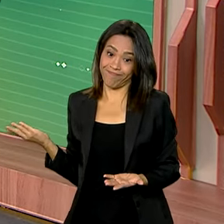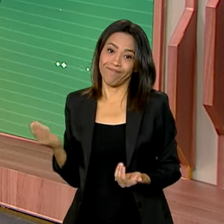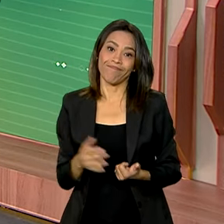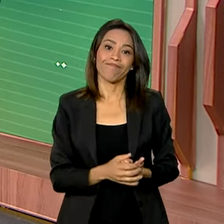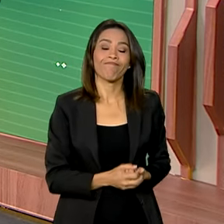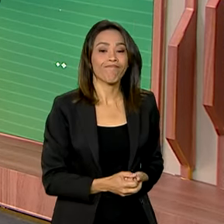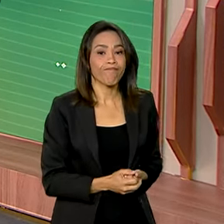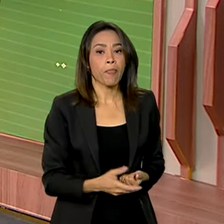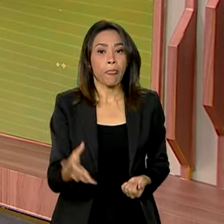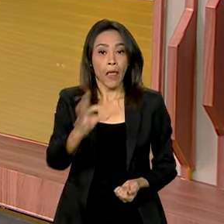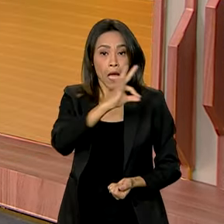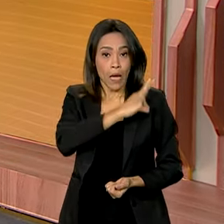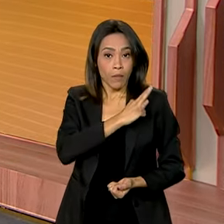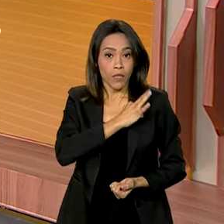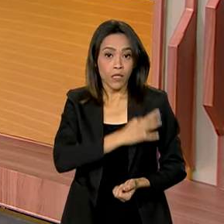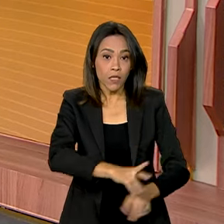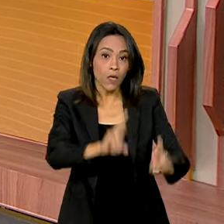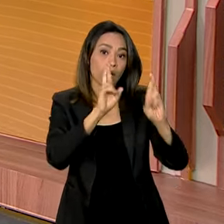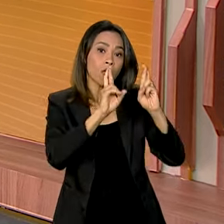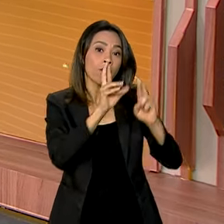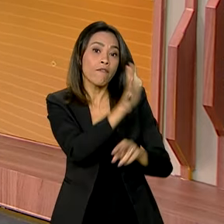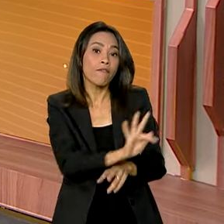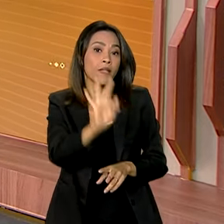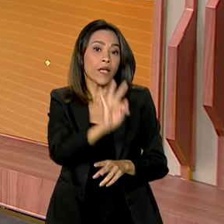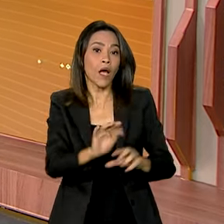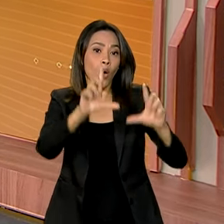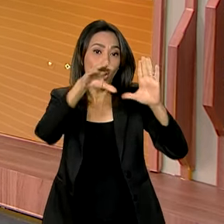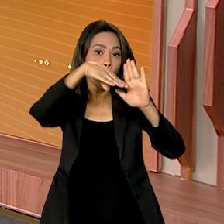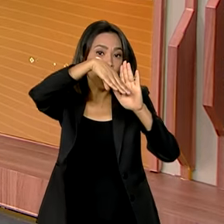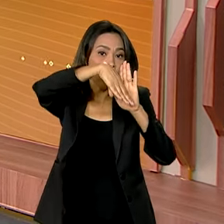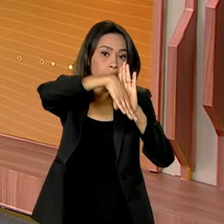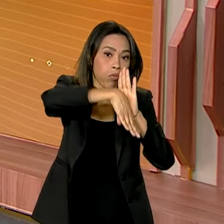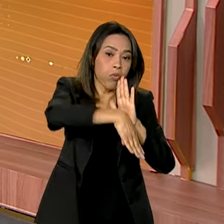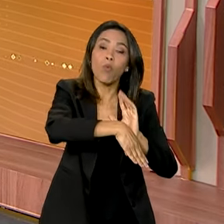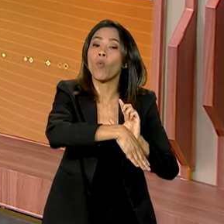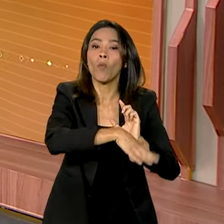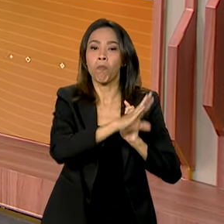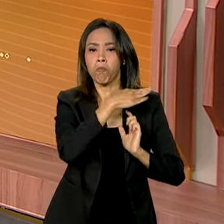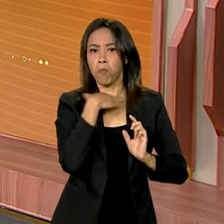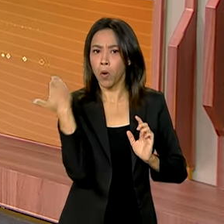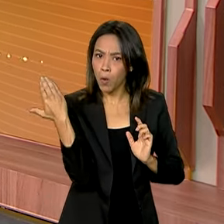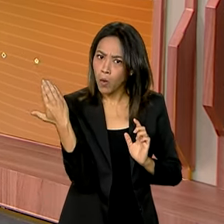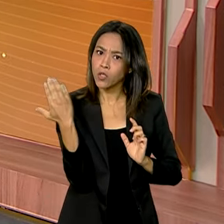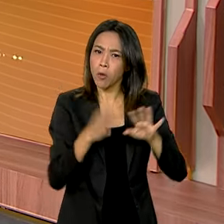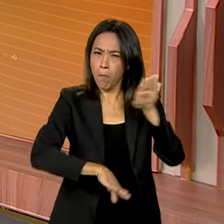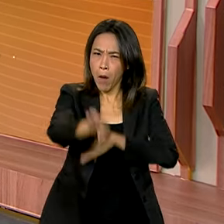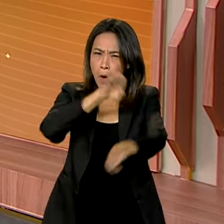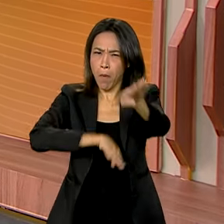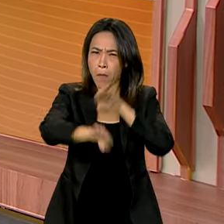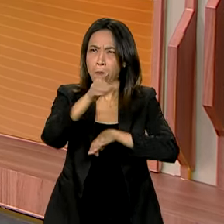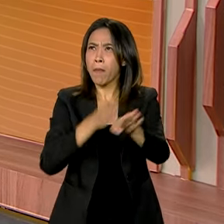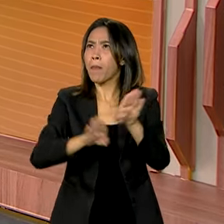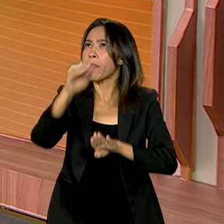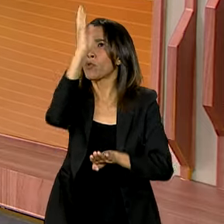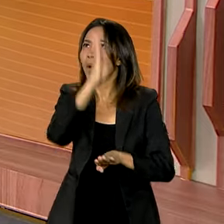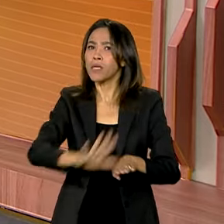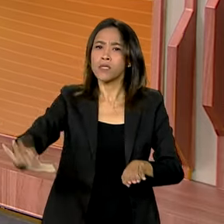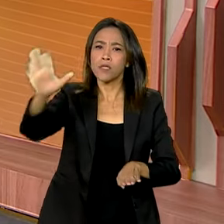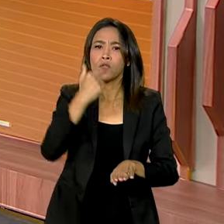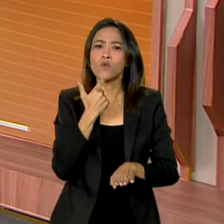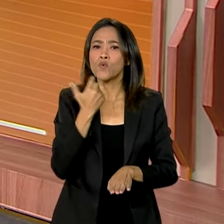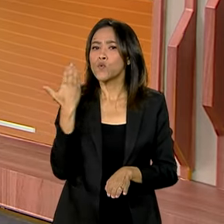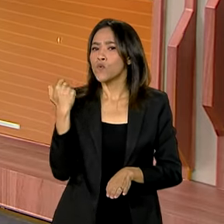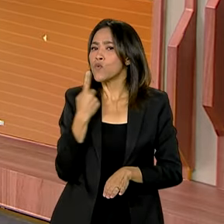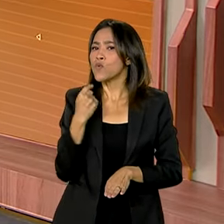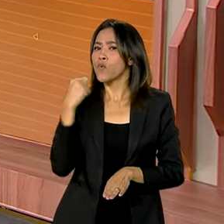a Polícia Rodoviária Federal registrou queda no número de mortes nas rodovias federais durante o feriado de Corpus